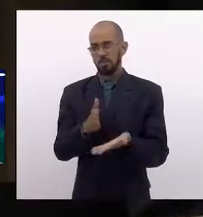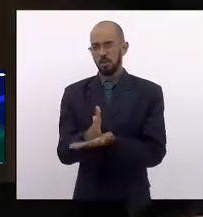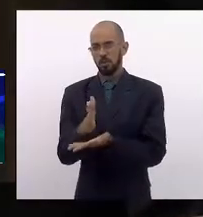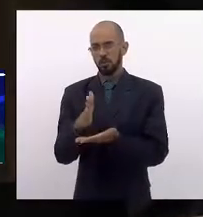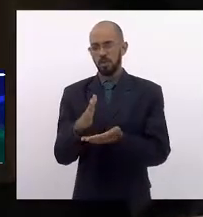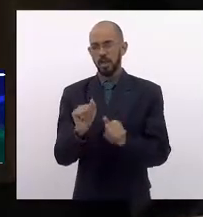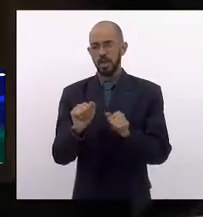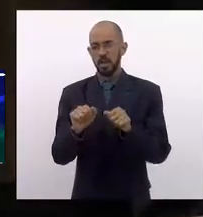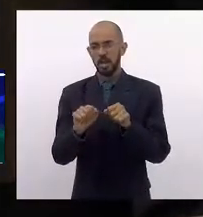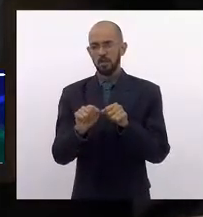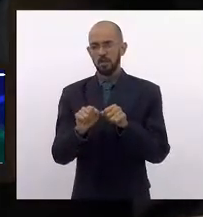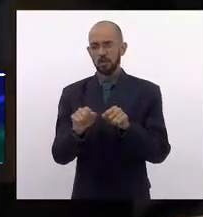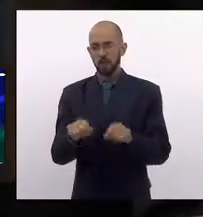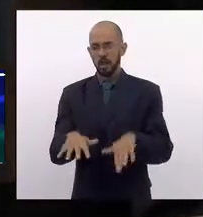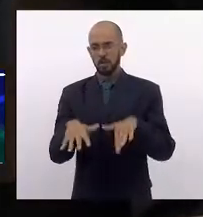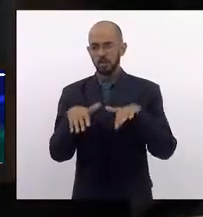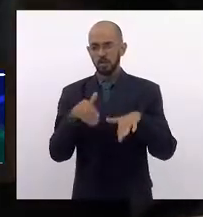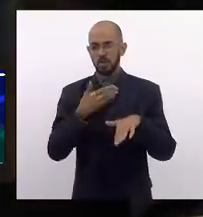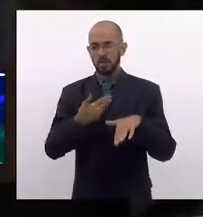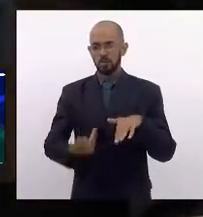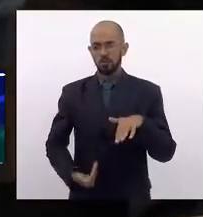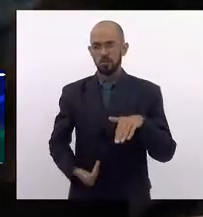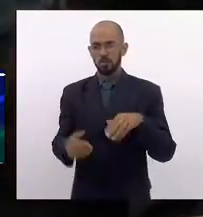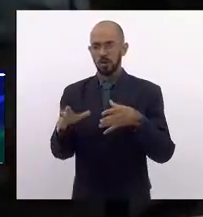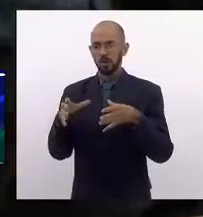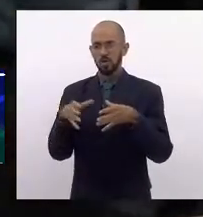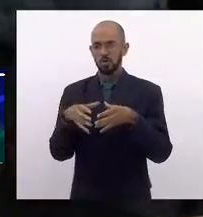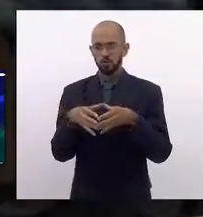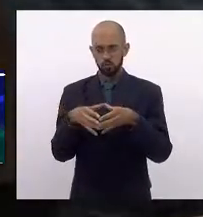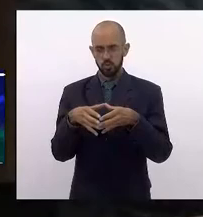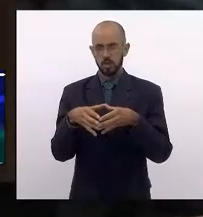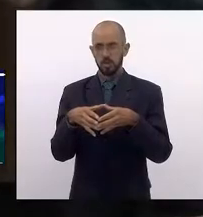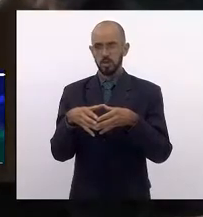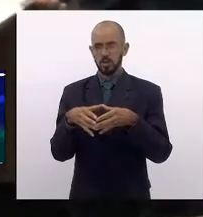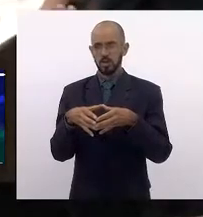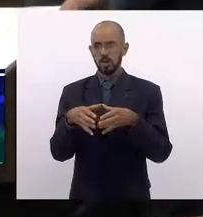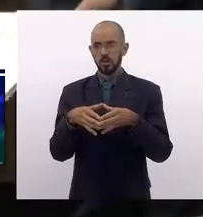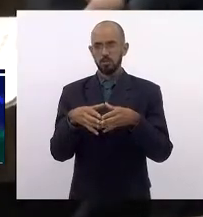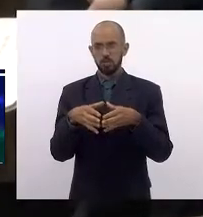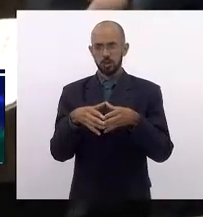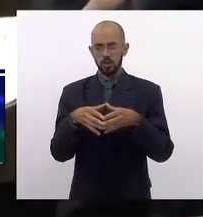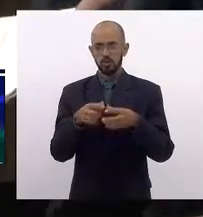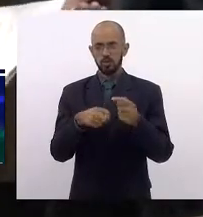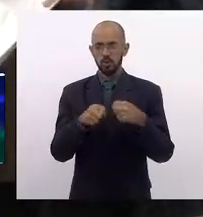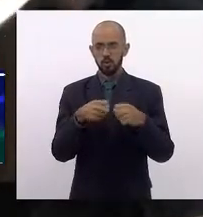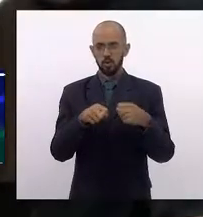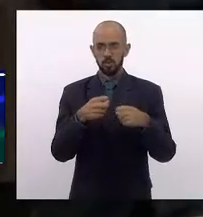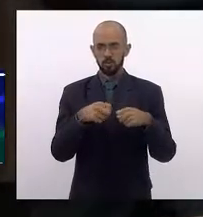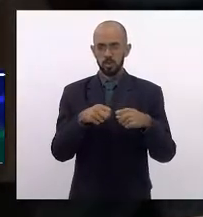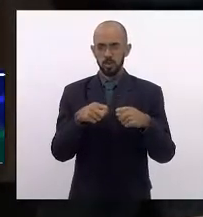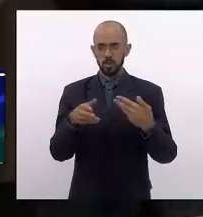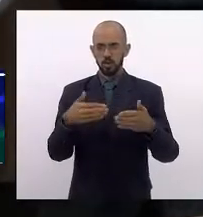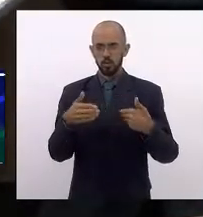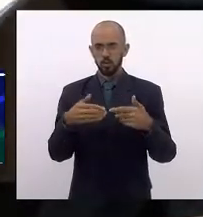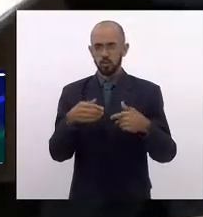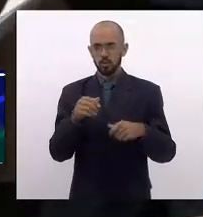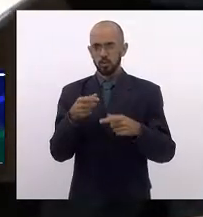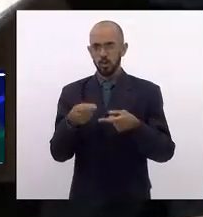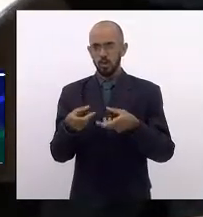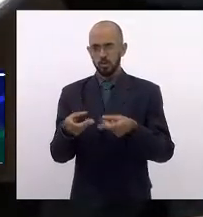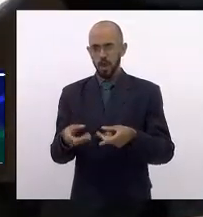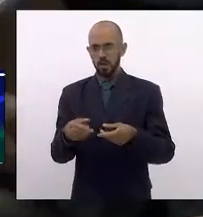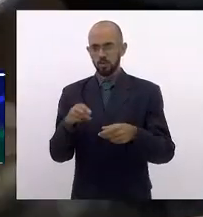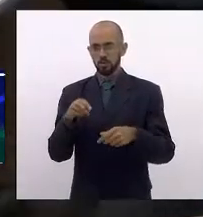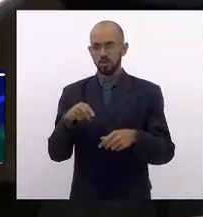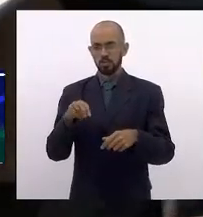realização de audiência pública conjunta entre a comissão de Economia indústria comércio Minas e energia